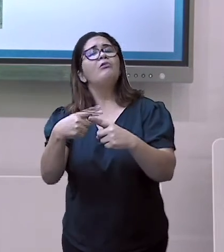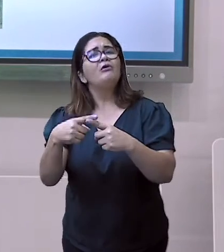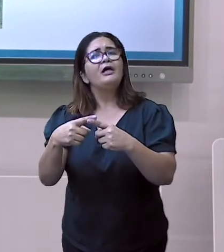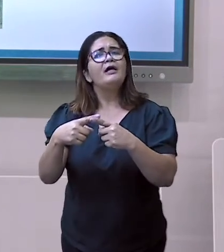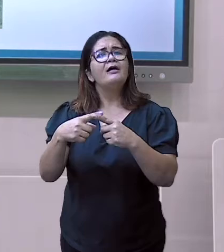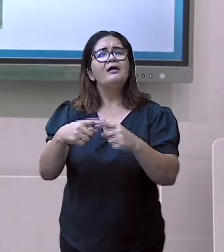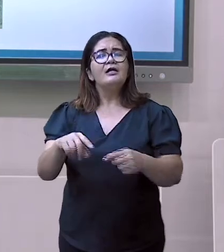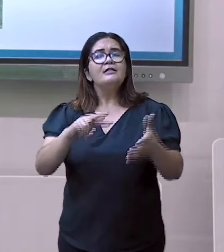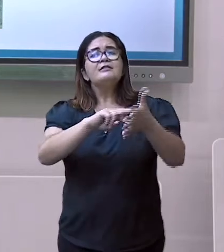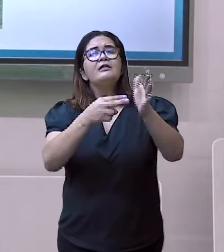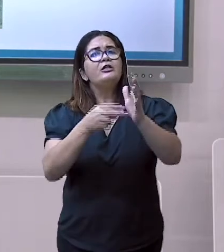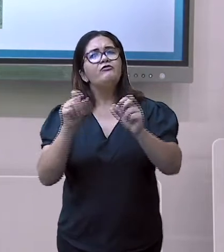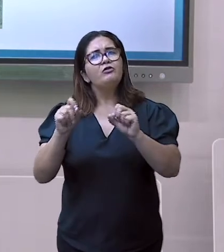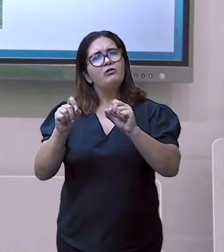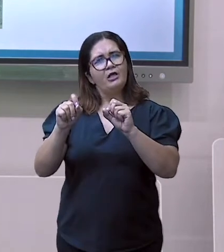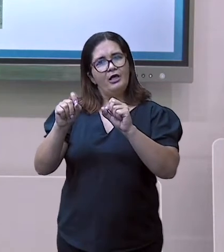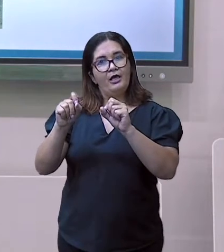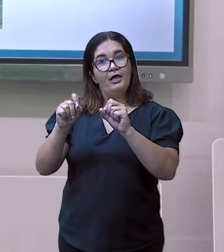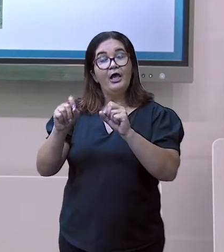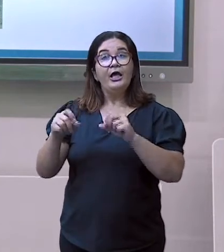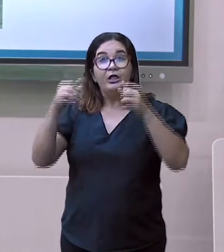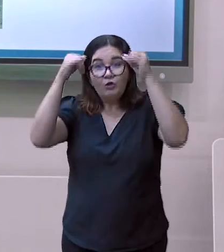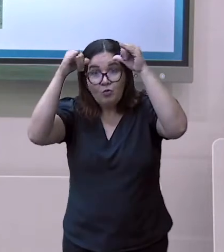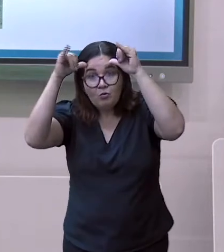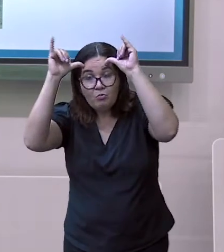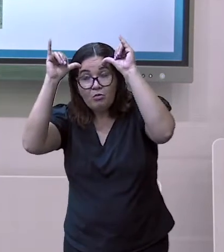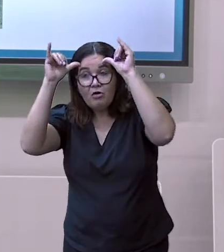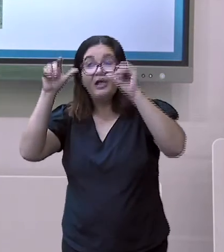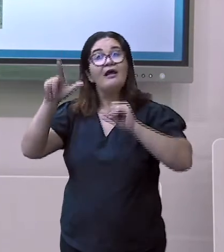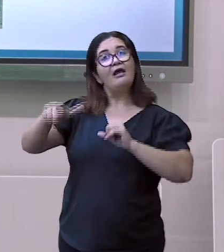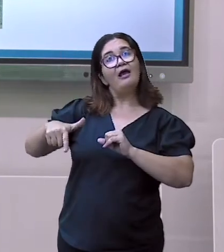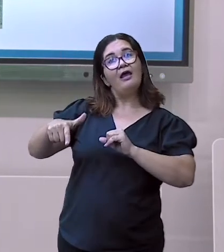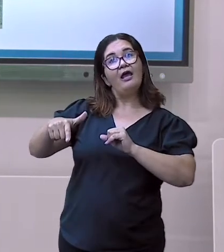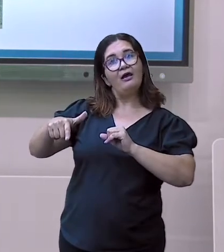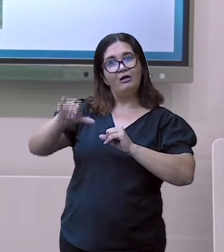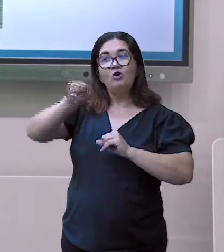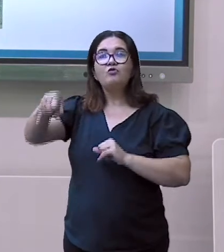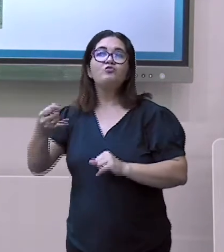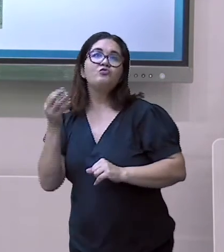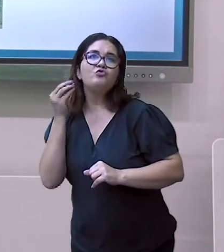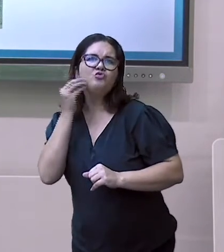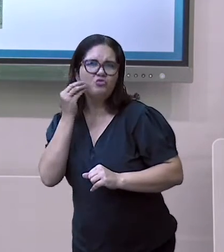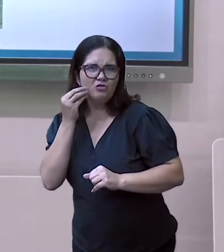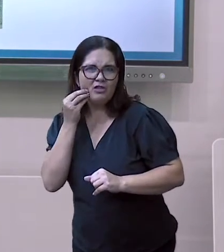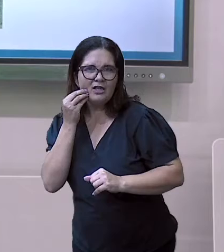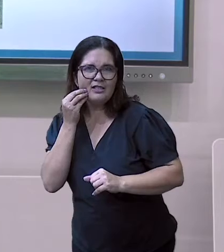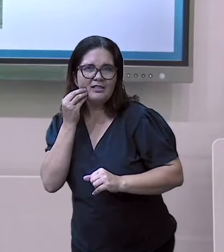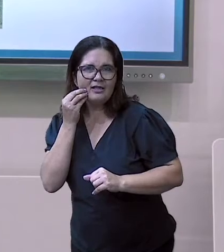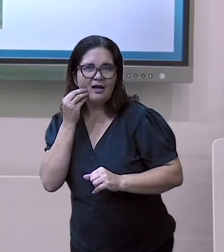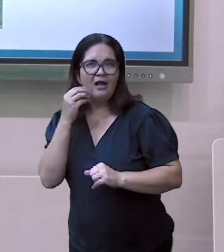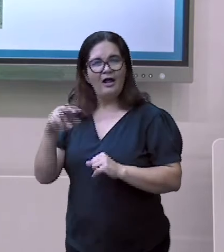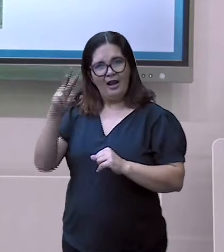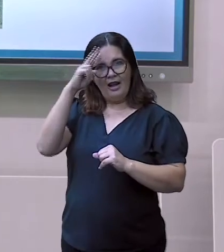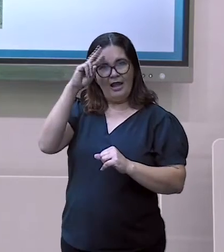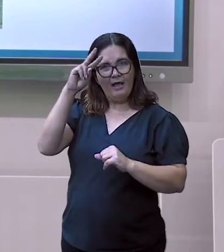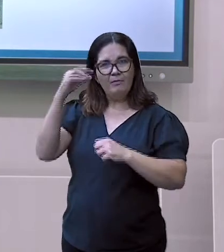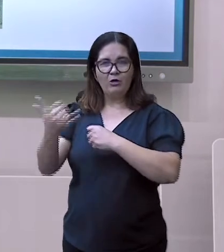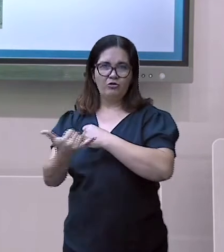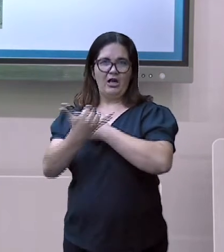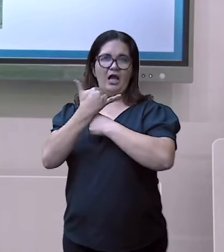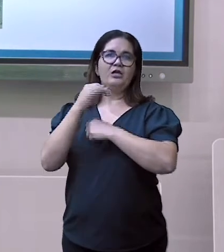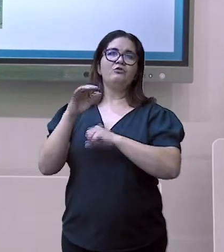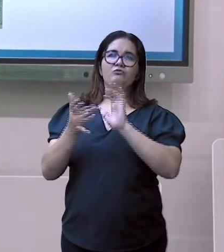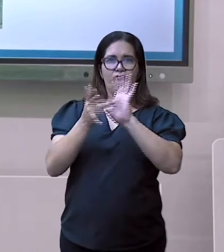o sofrimento de Jesus Cristo durante a Quaresma. Diversos grupos defensores dos direitos do